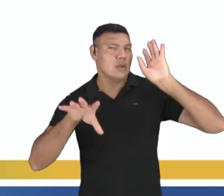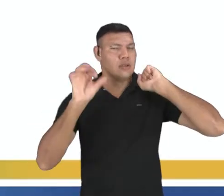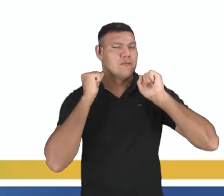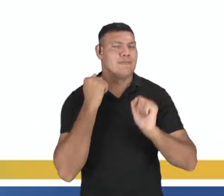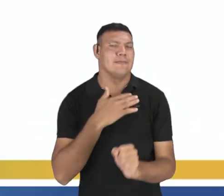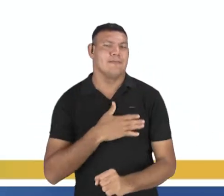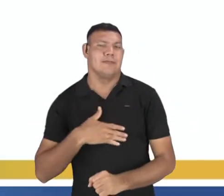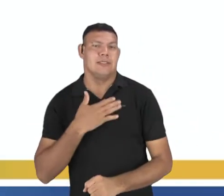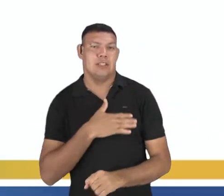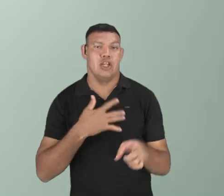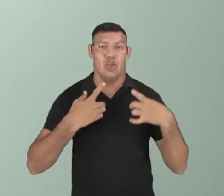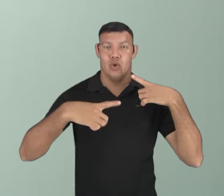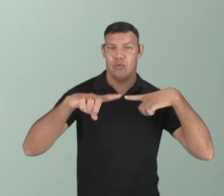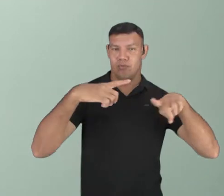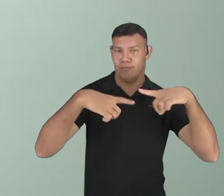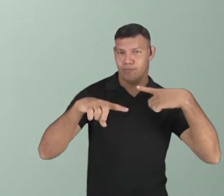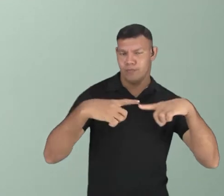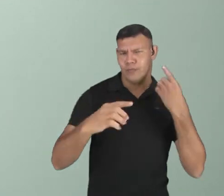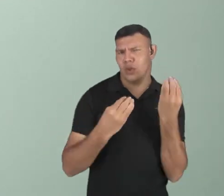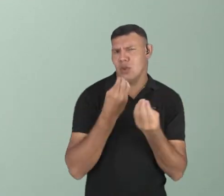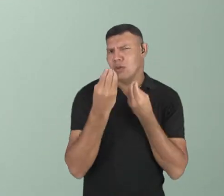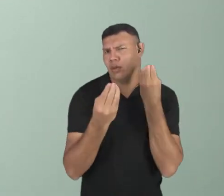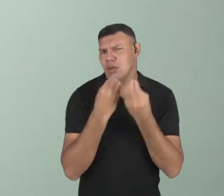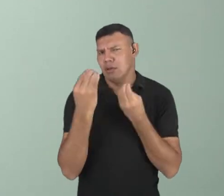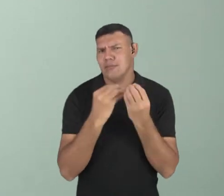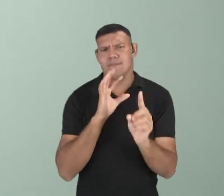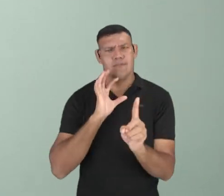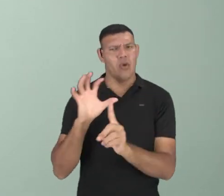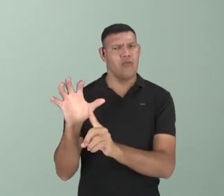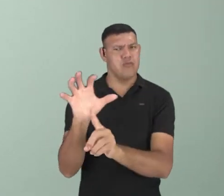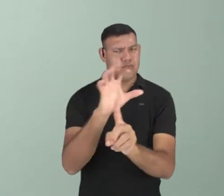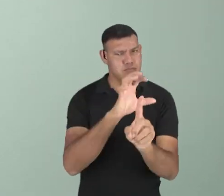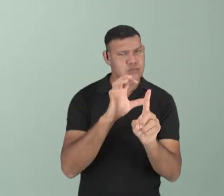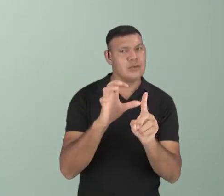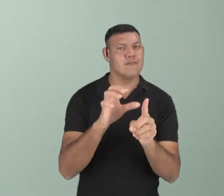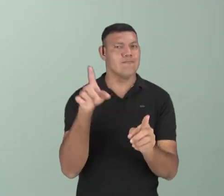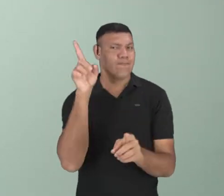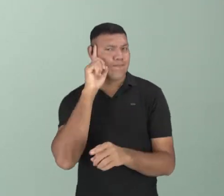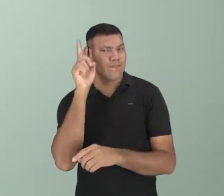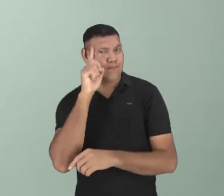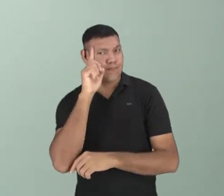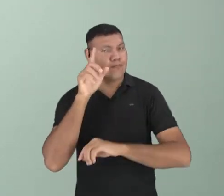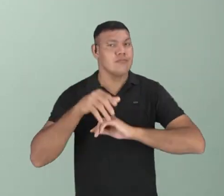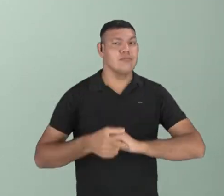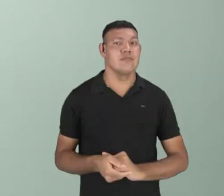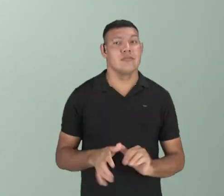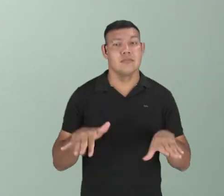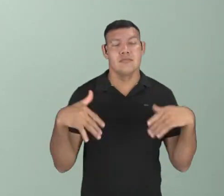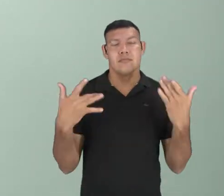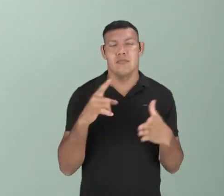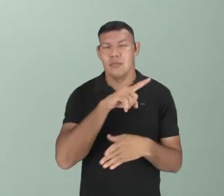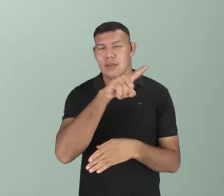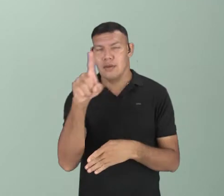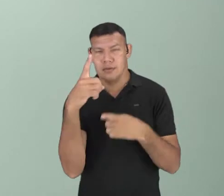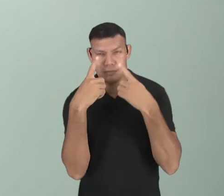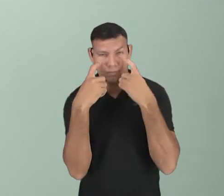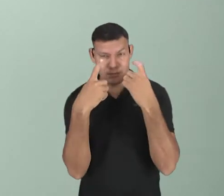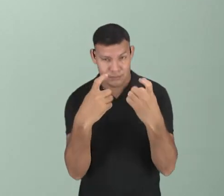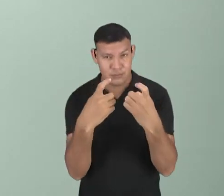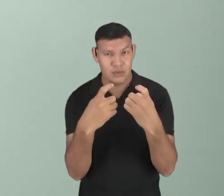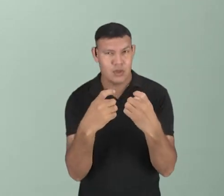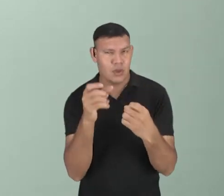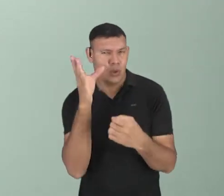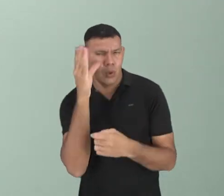de gostar de música e como que ela nos afeta no nosso dia a dia e aí gente seria interessante que se você